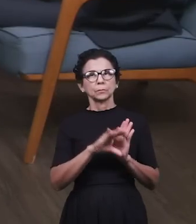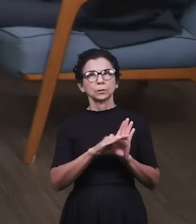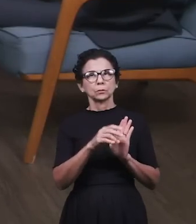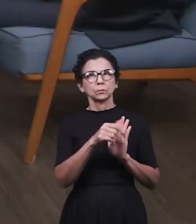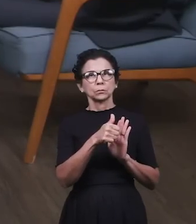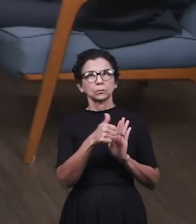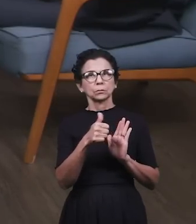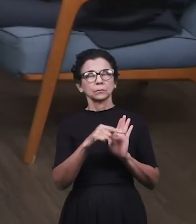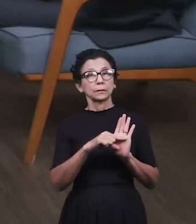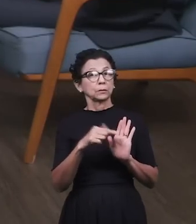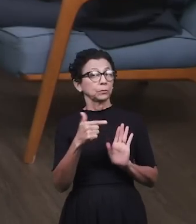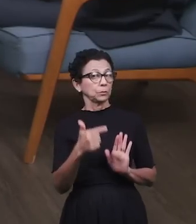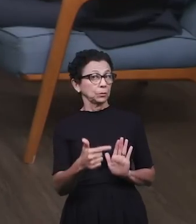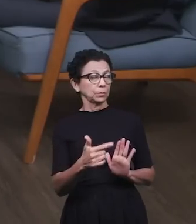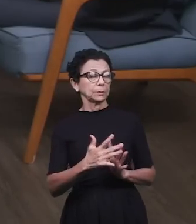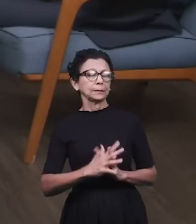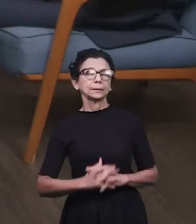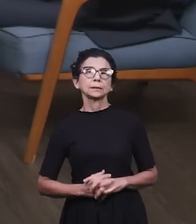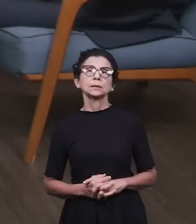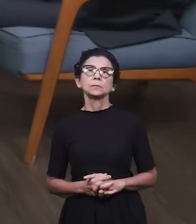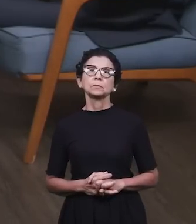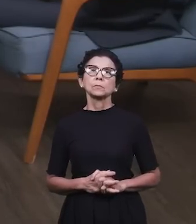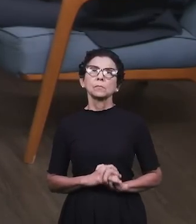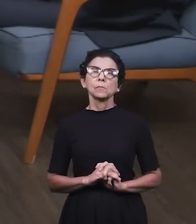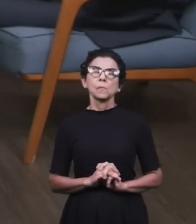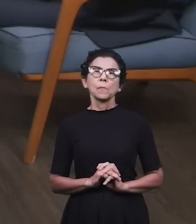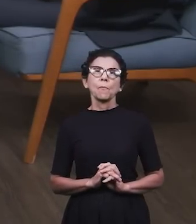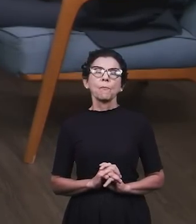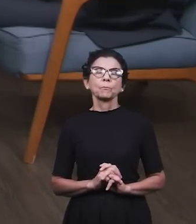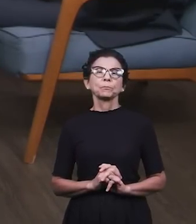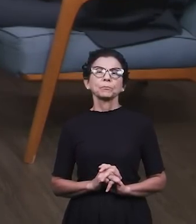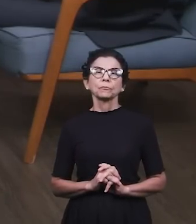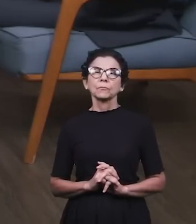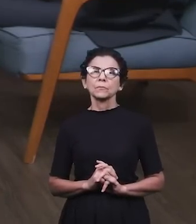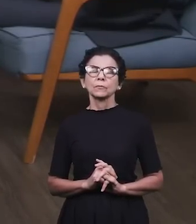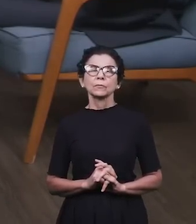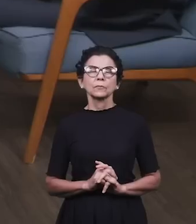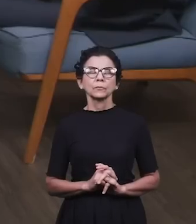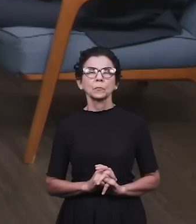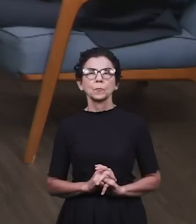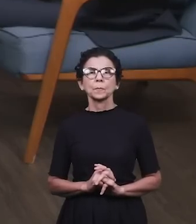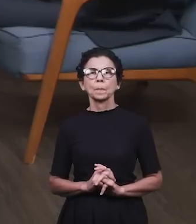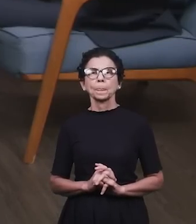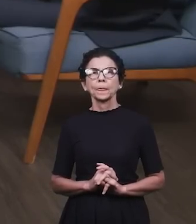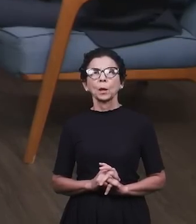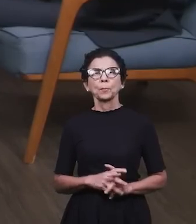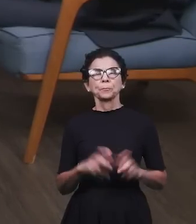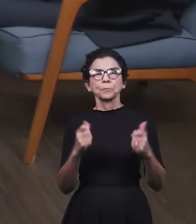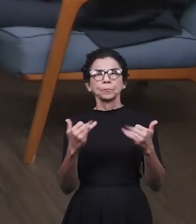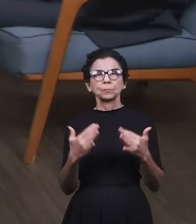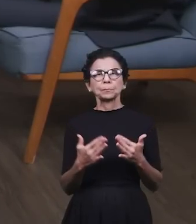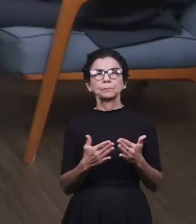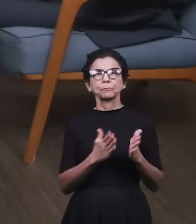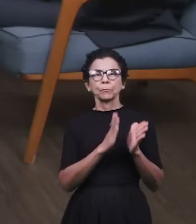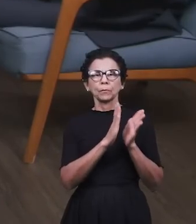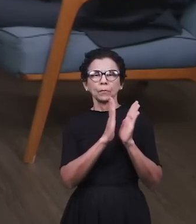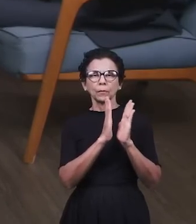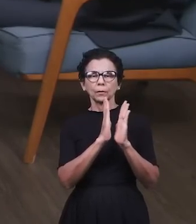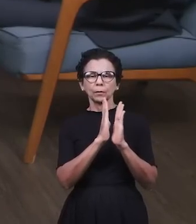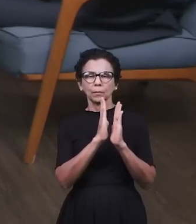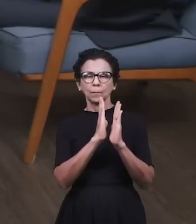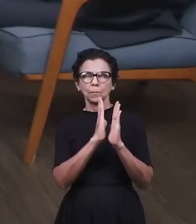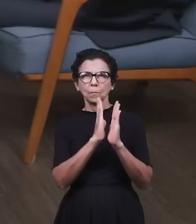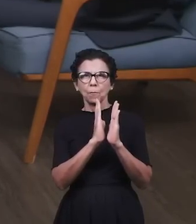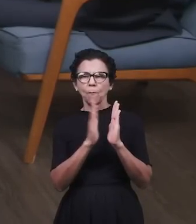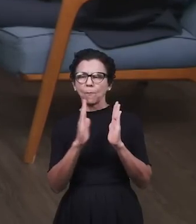2, de forma específica o espírito de conhecimento, de revelação, ou seja, qual a abordagem